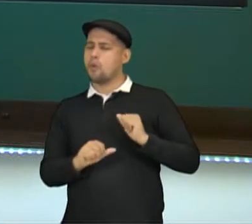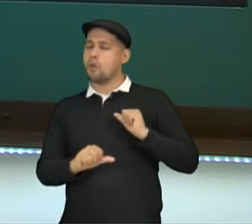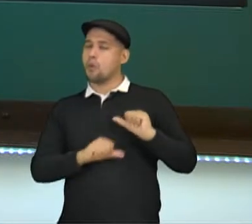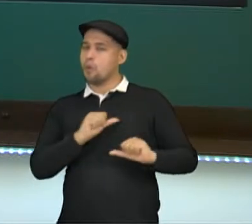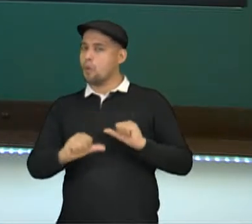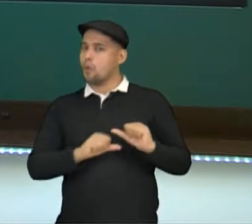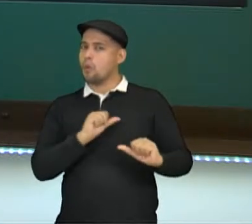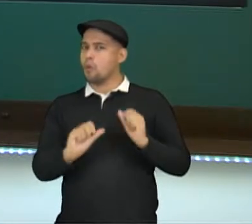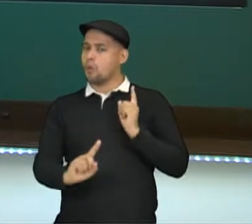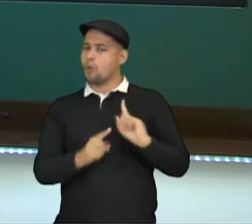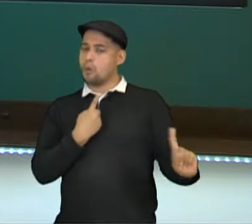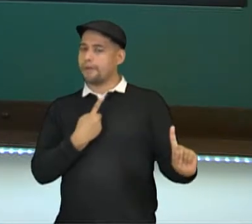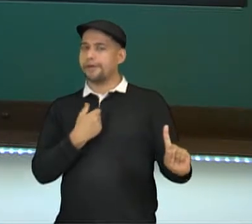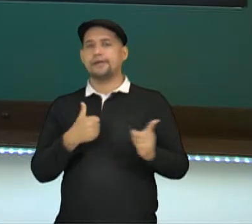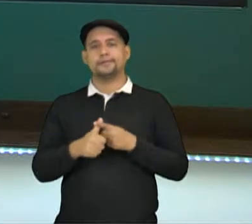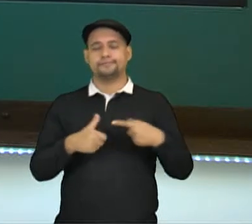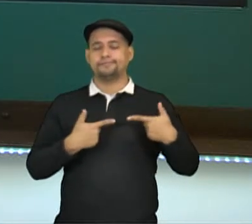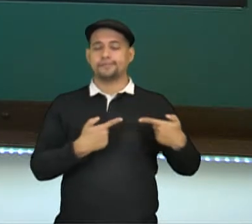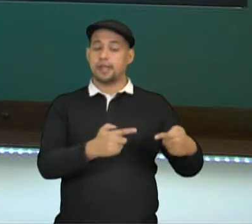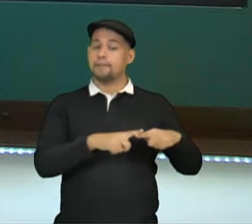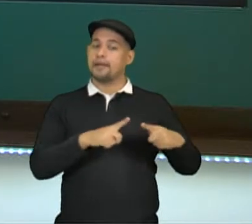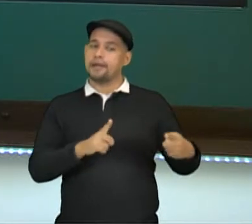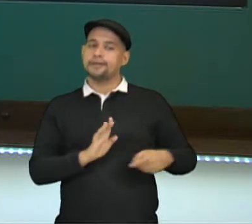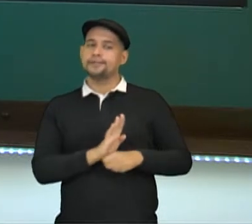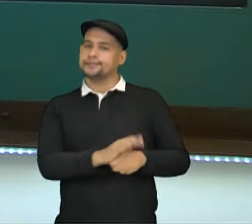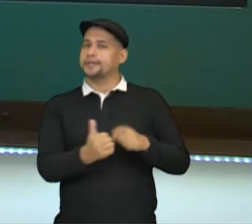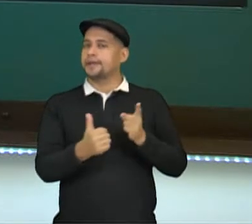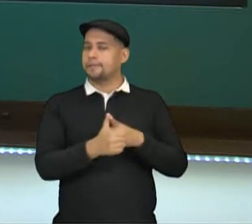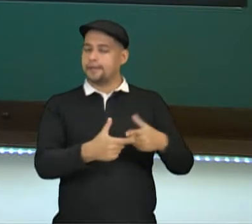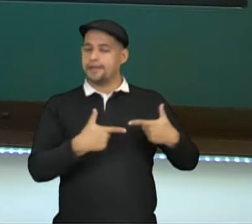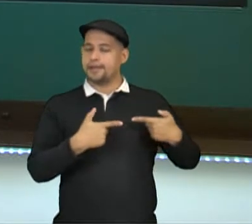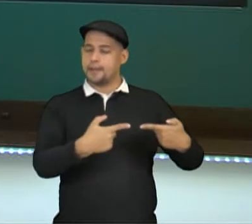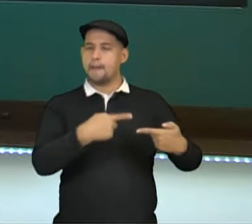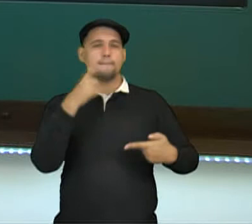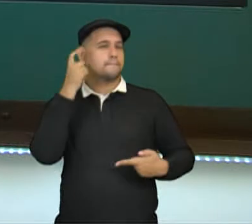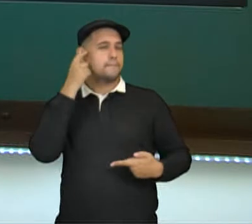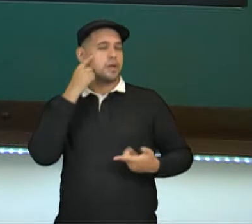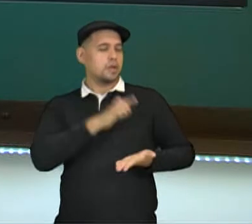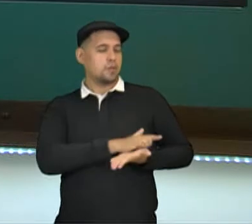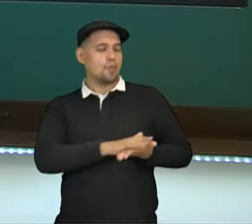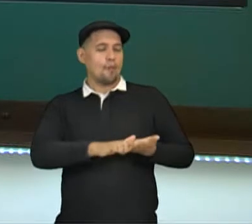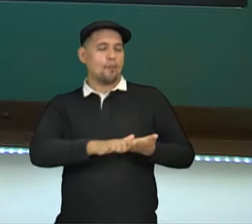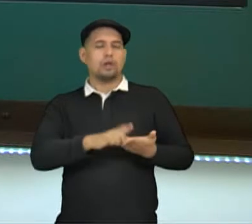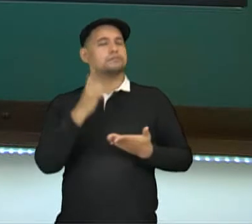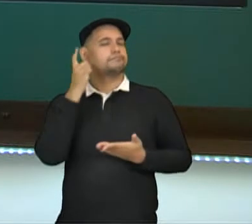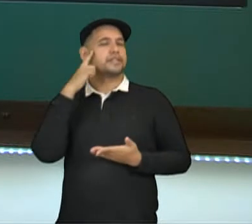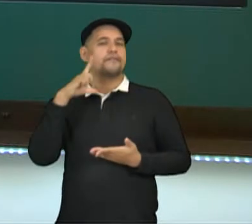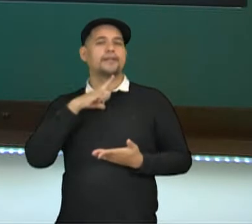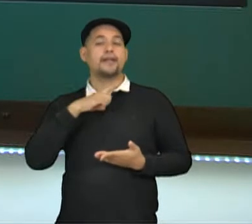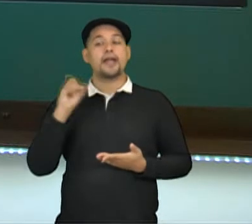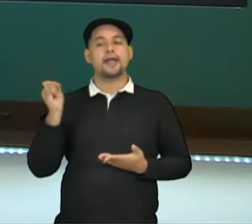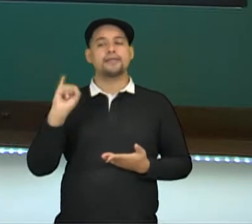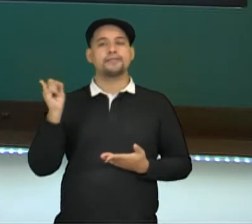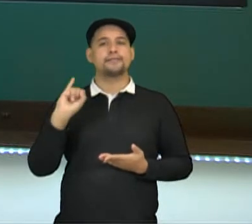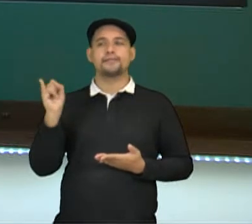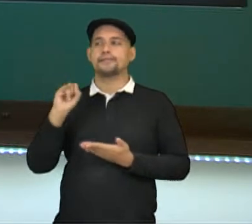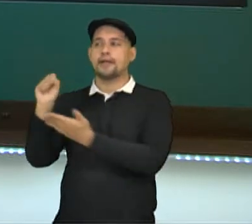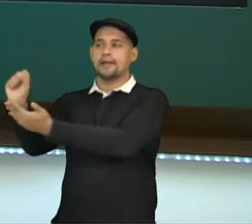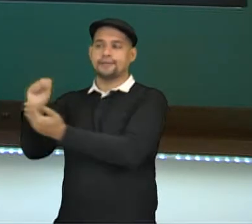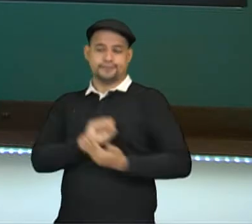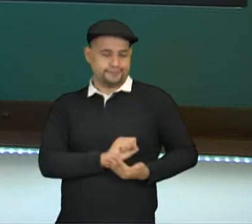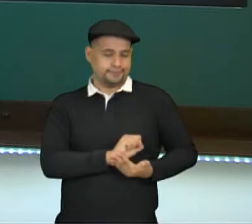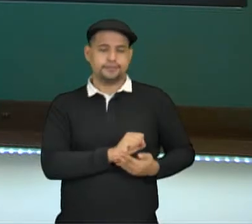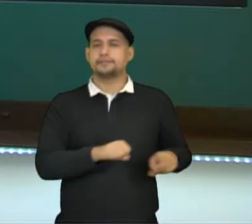eles estão apoiando a Primeira Guerra, porque eles acham que vai ser uma limpeza, eles acham que vai trazer a Itália para o verdadeiro status que a